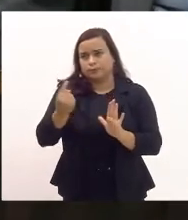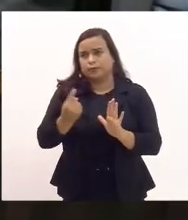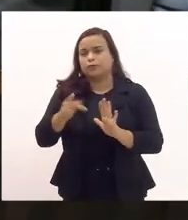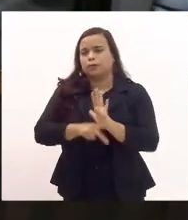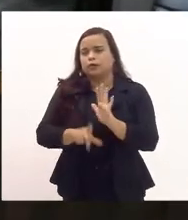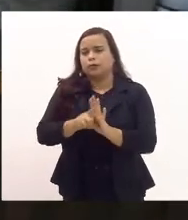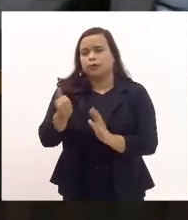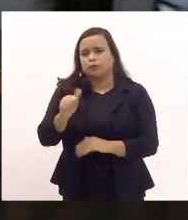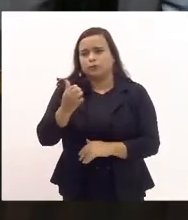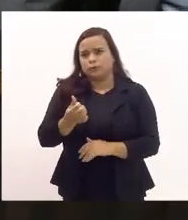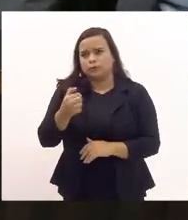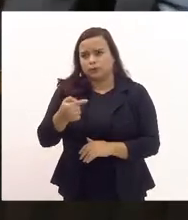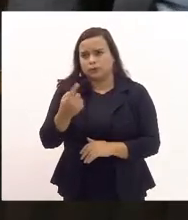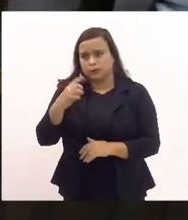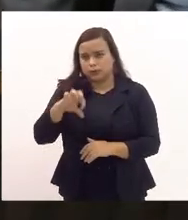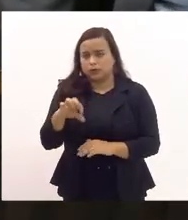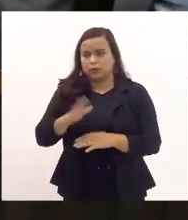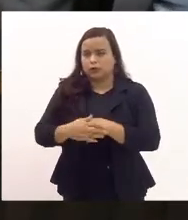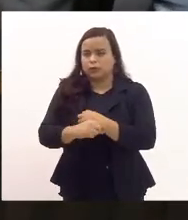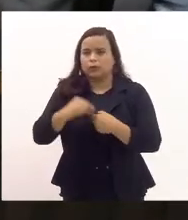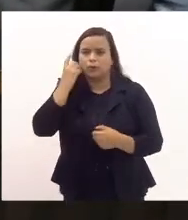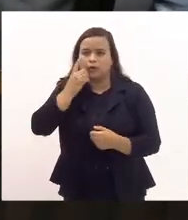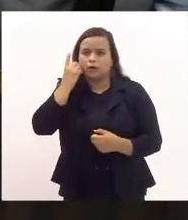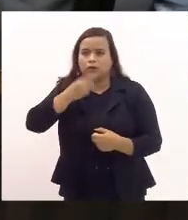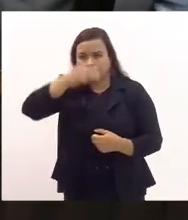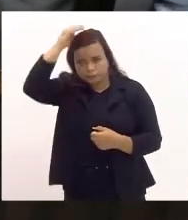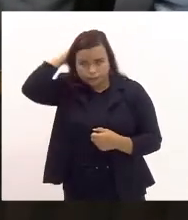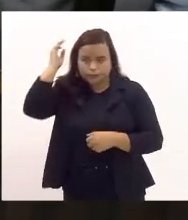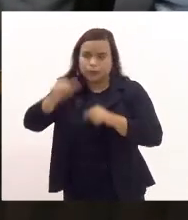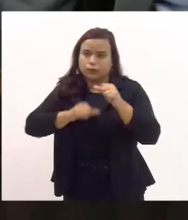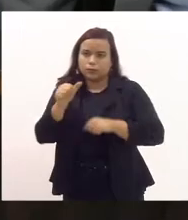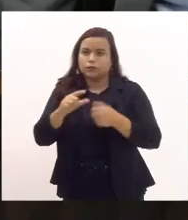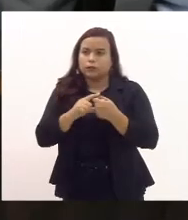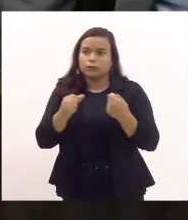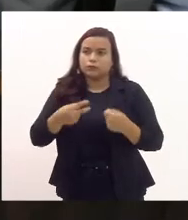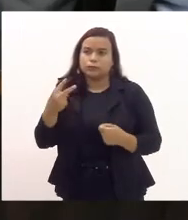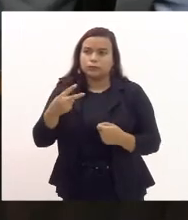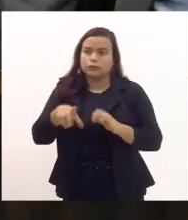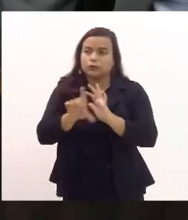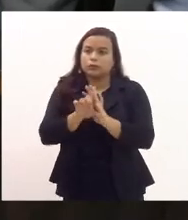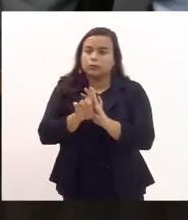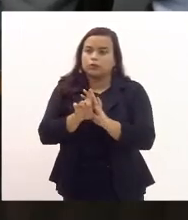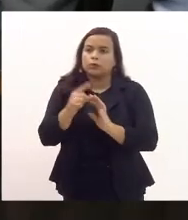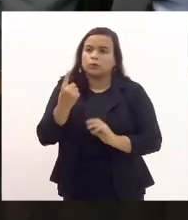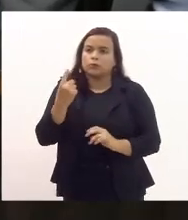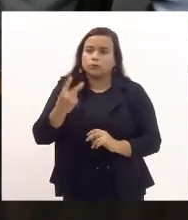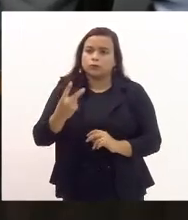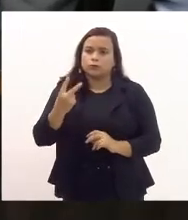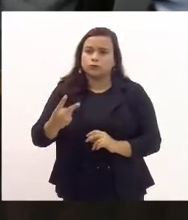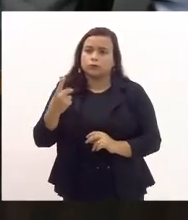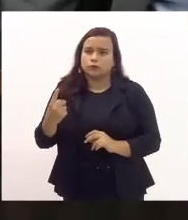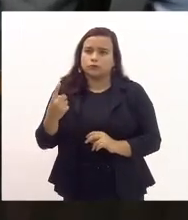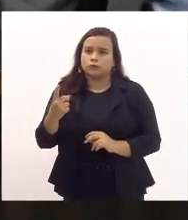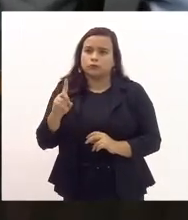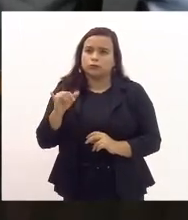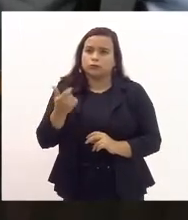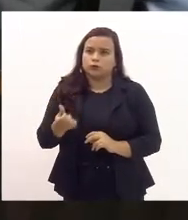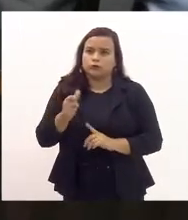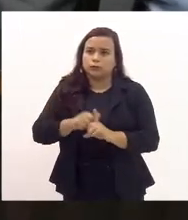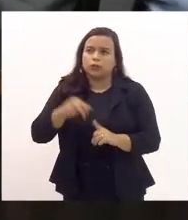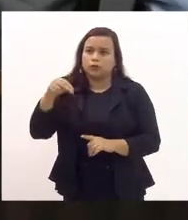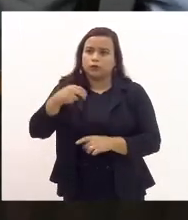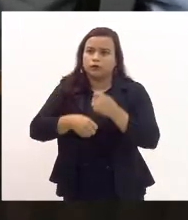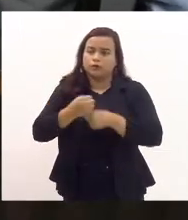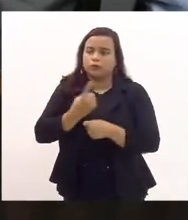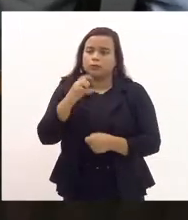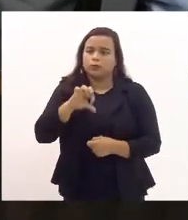19 de autoria do deputado Márcio Pacheco que altera o artigo 2º da Lei 1221 de 6 de novembro